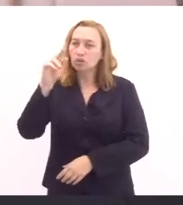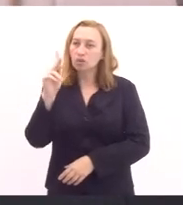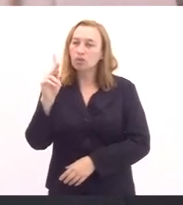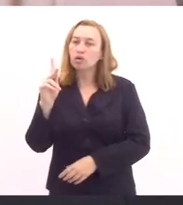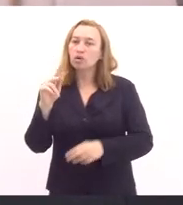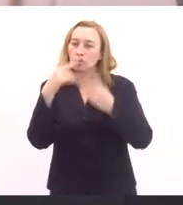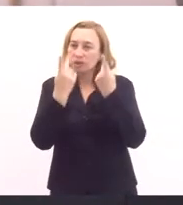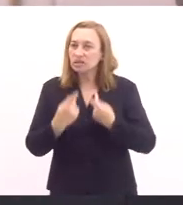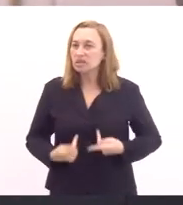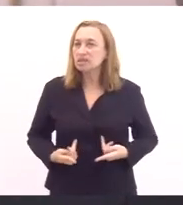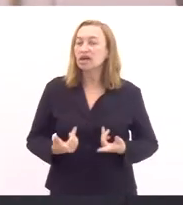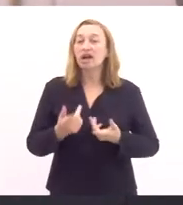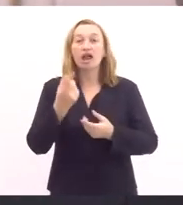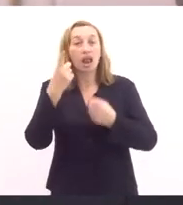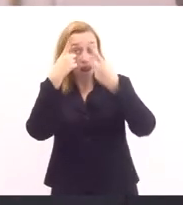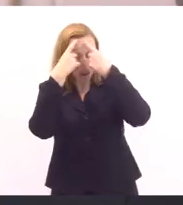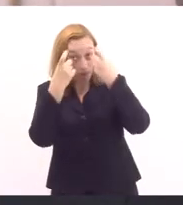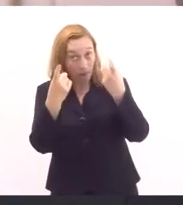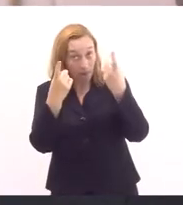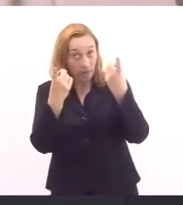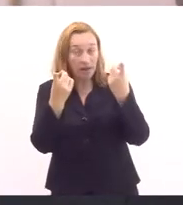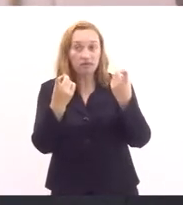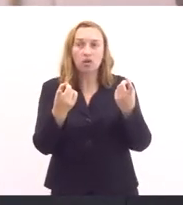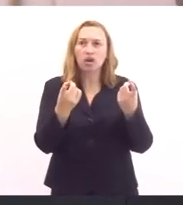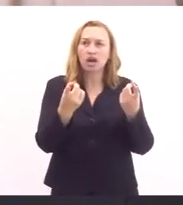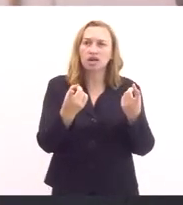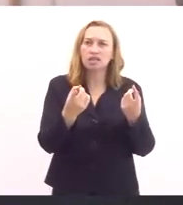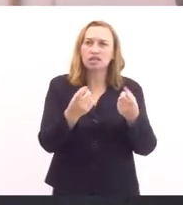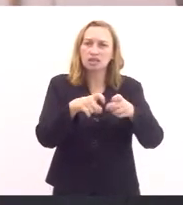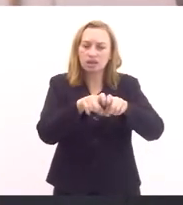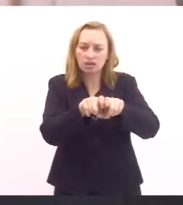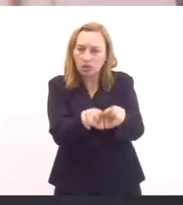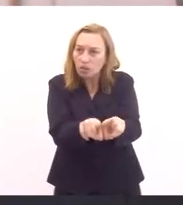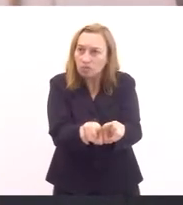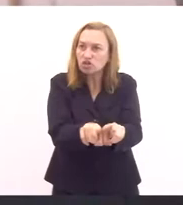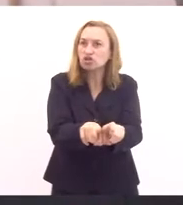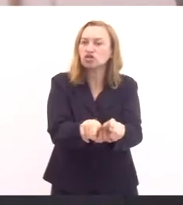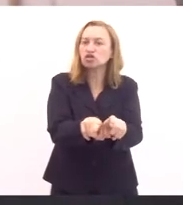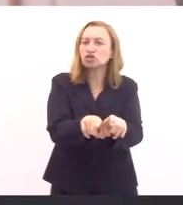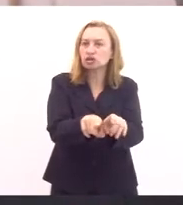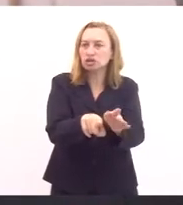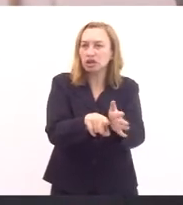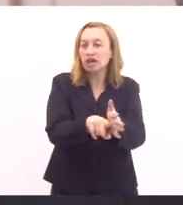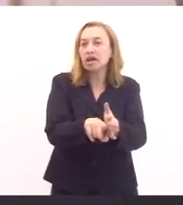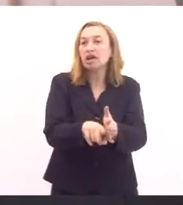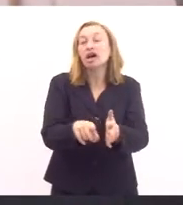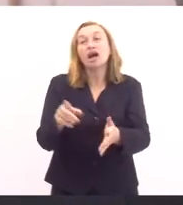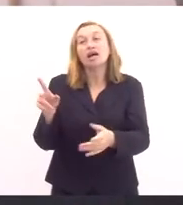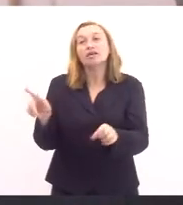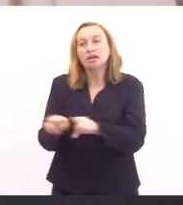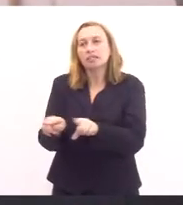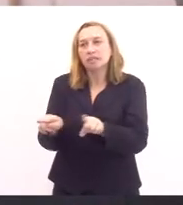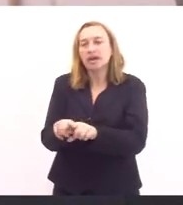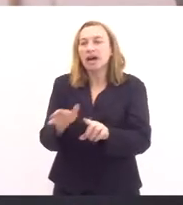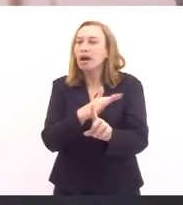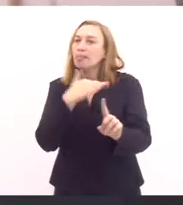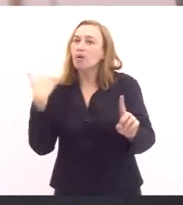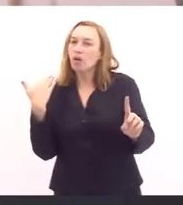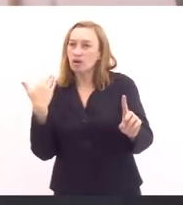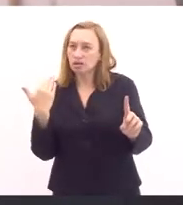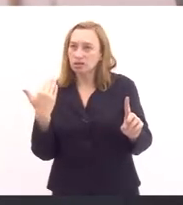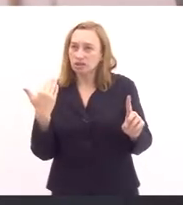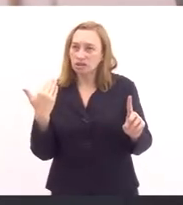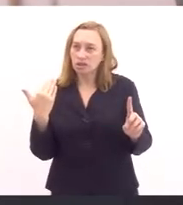a violência obstétrica e imagino que a gente vai tratar disso hoje a mortalidade materna também